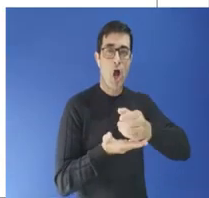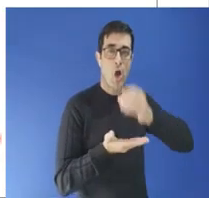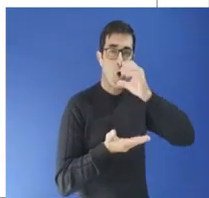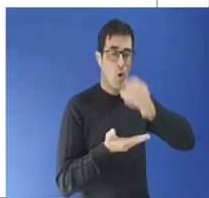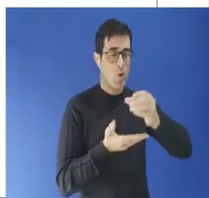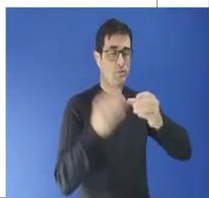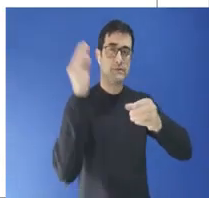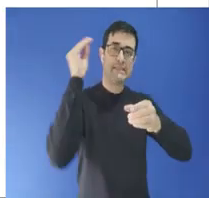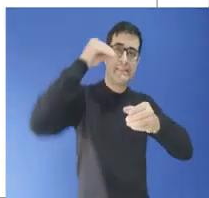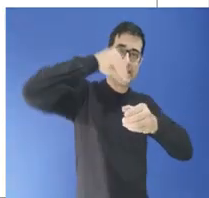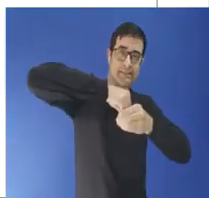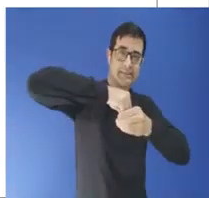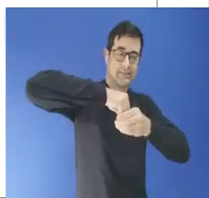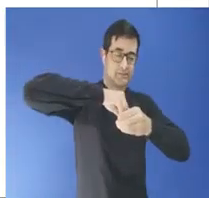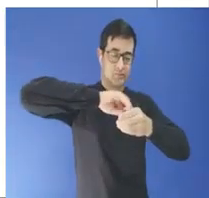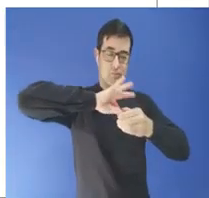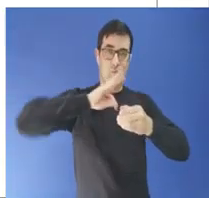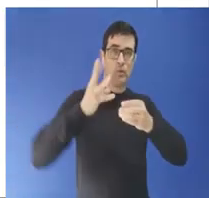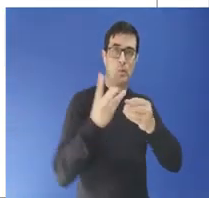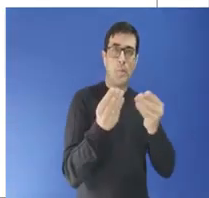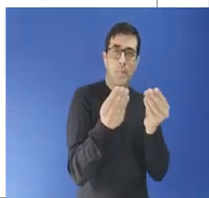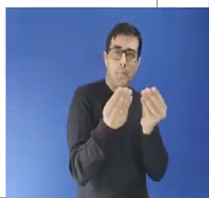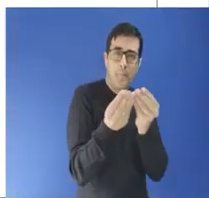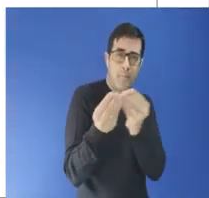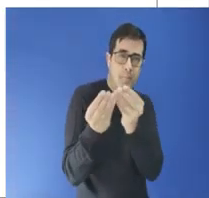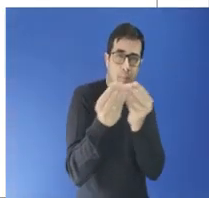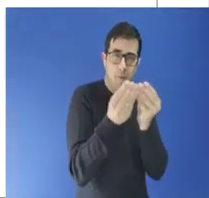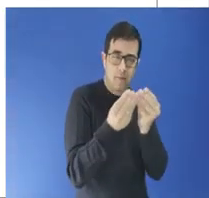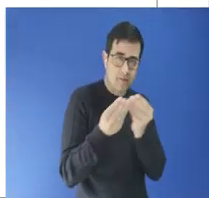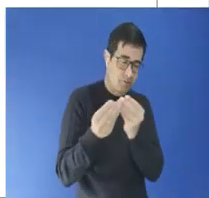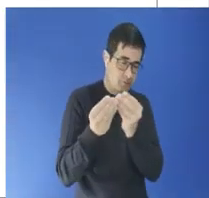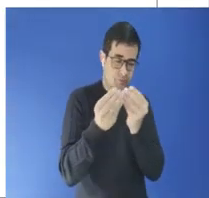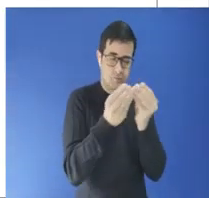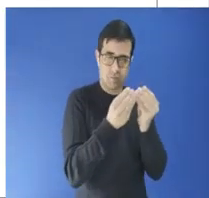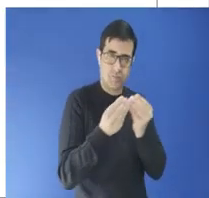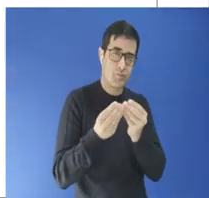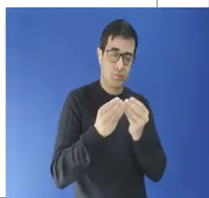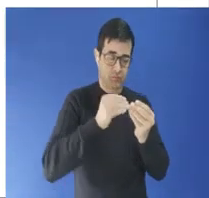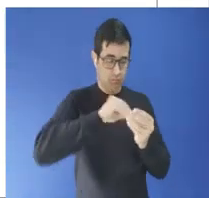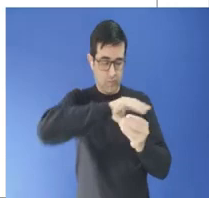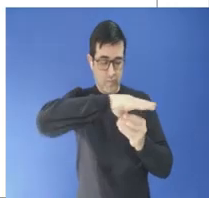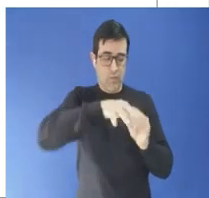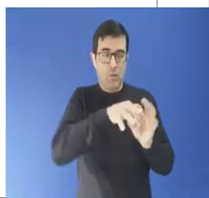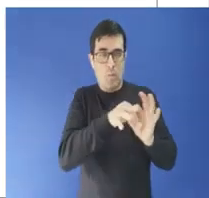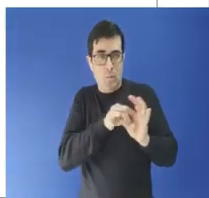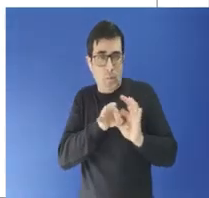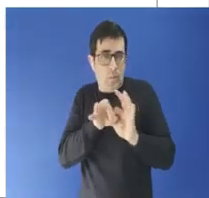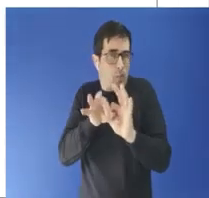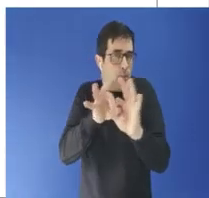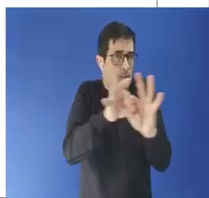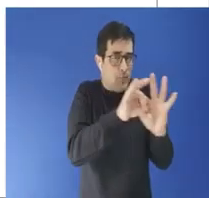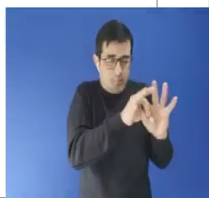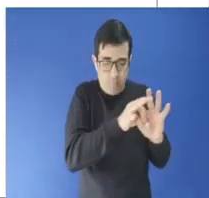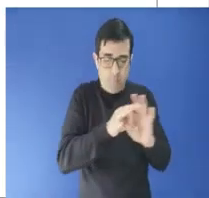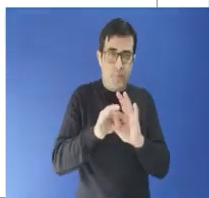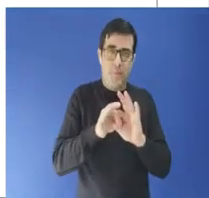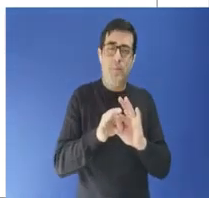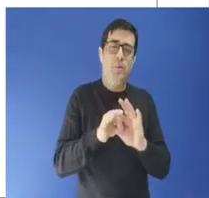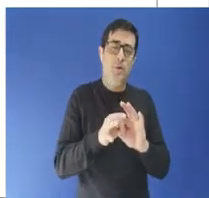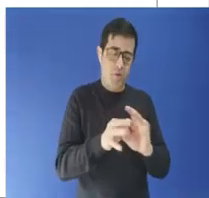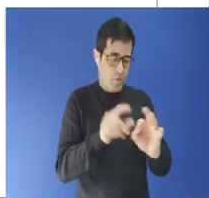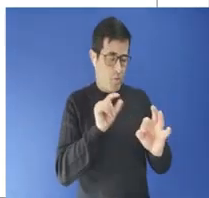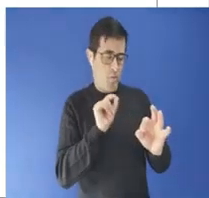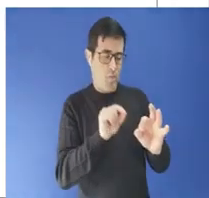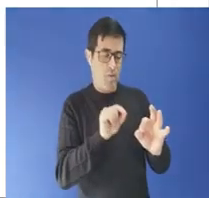um agregado de moléculas, onde as moléculas estarão exercendo uma ligação, que na verdade é